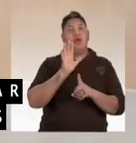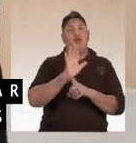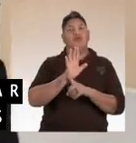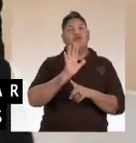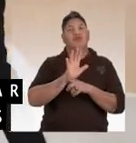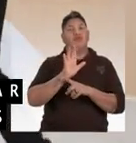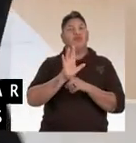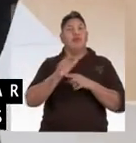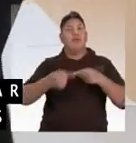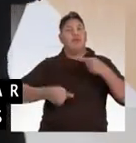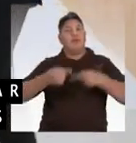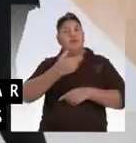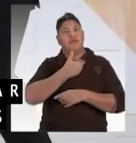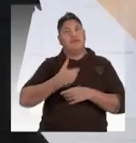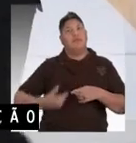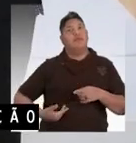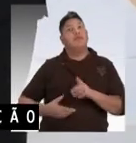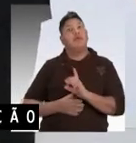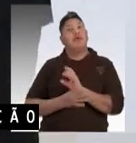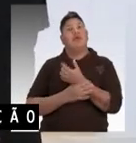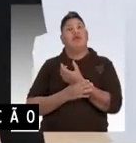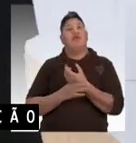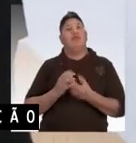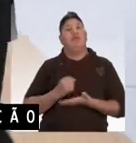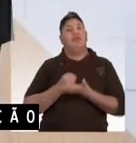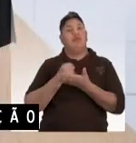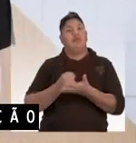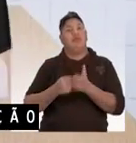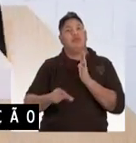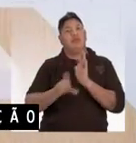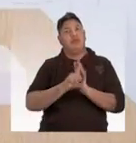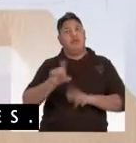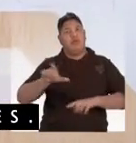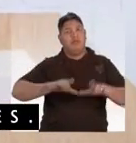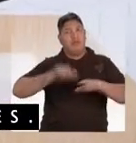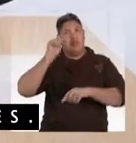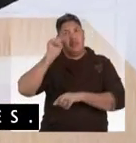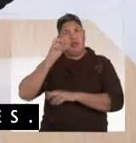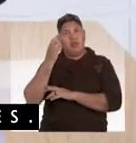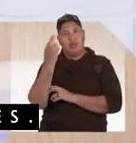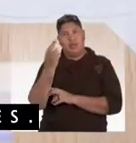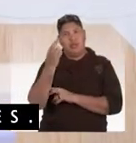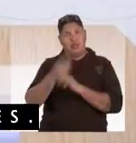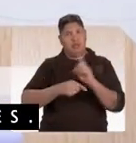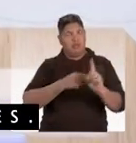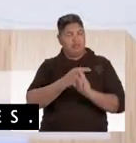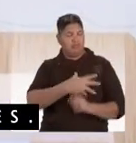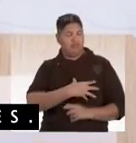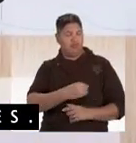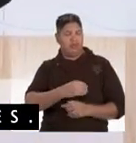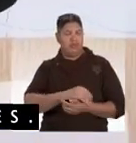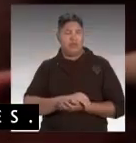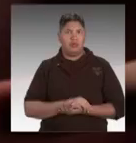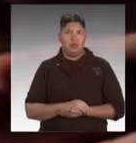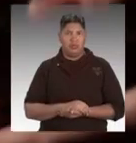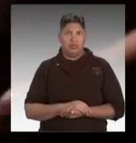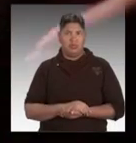fomentar políticas públicas que reforcem o amparo da legislação trabalhista a gestantes e